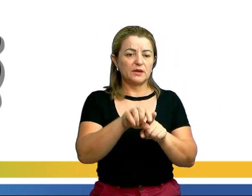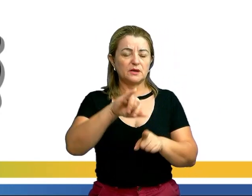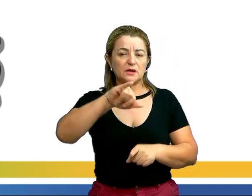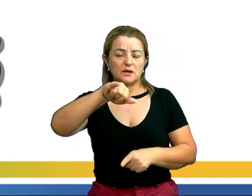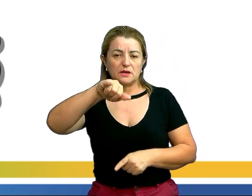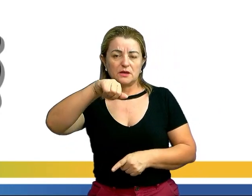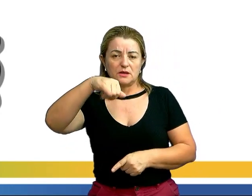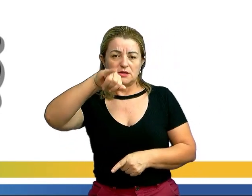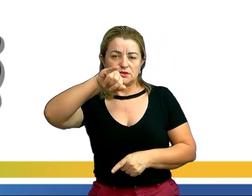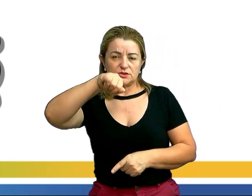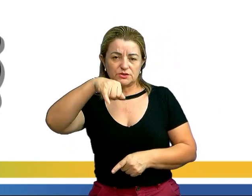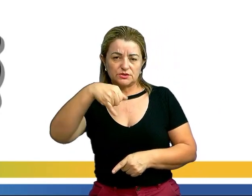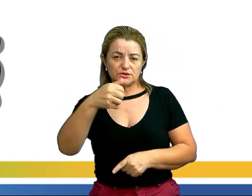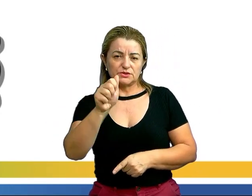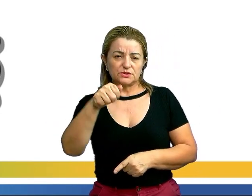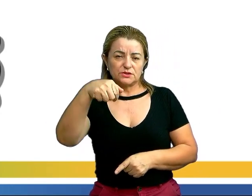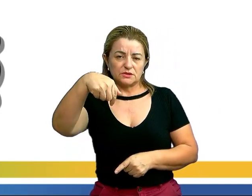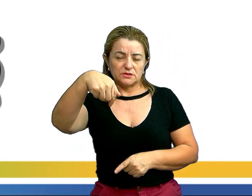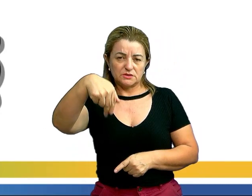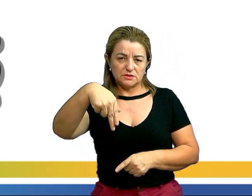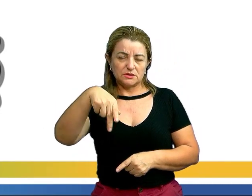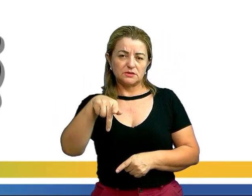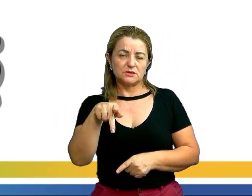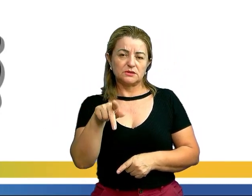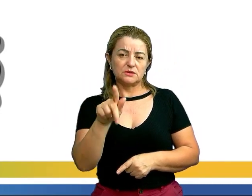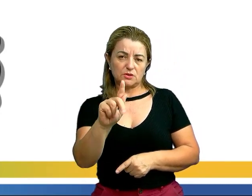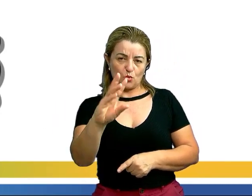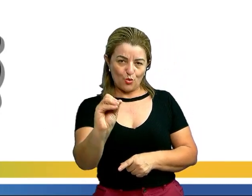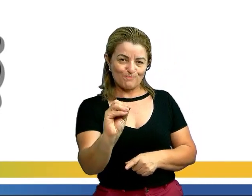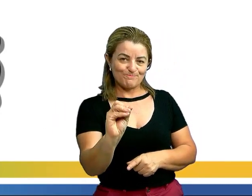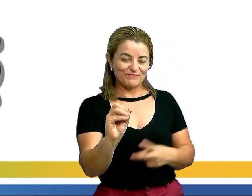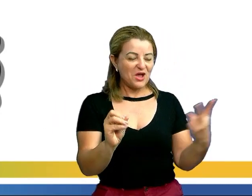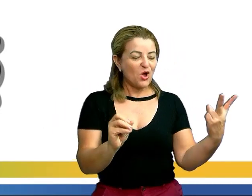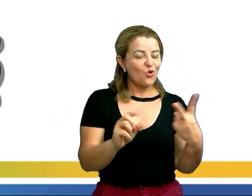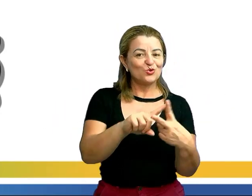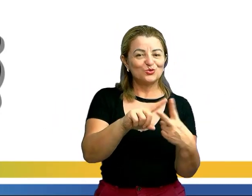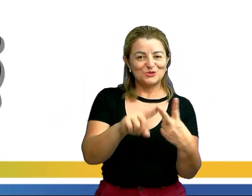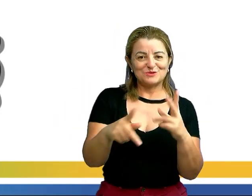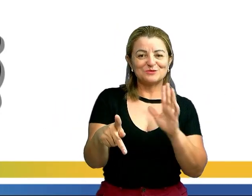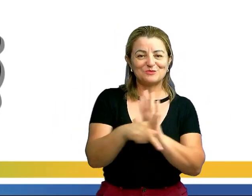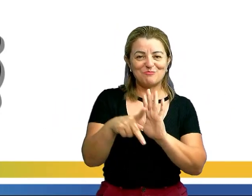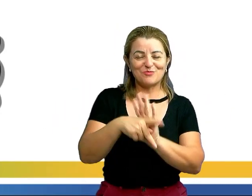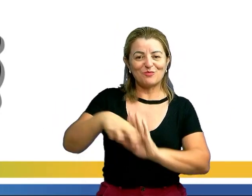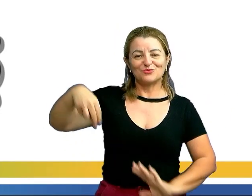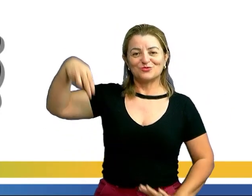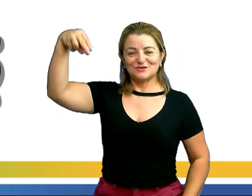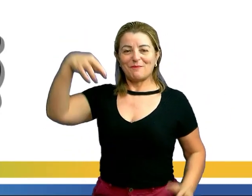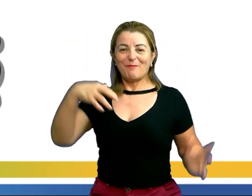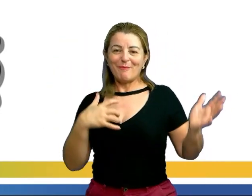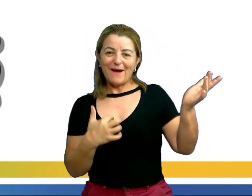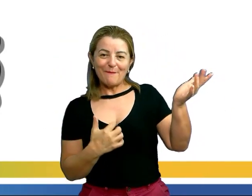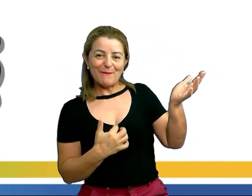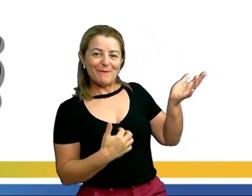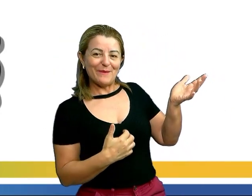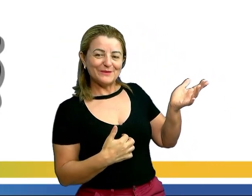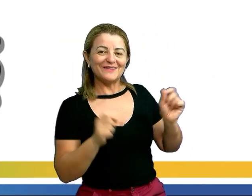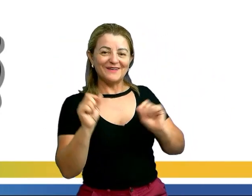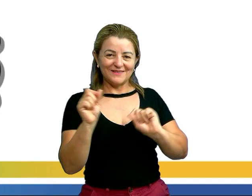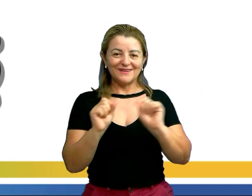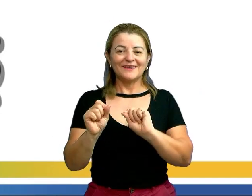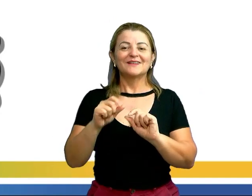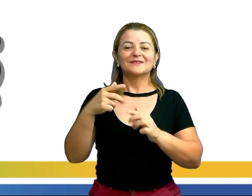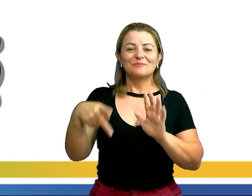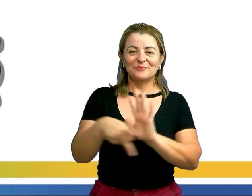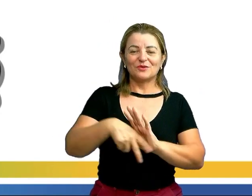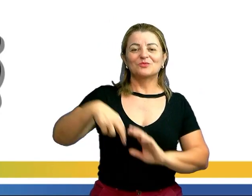rima, Jango e Jânio, né? Essa dupla aí parecia mais uma dupla sertaneja e trágica que findou a nossa história, que eles deixaram